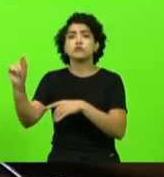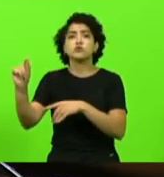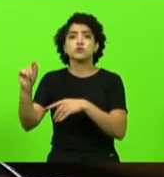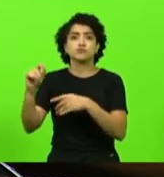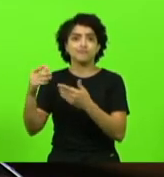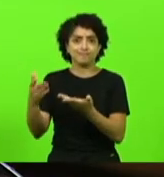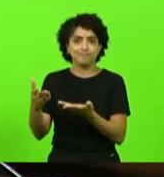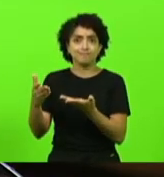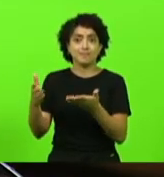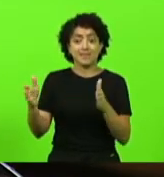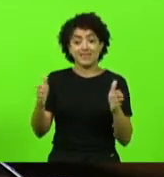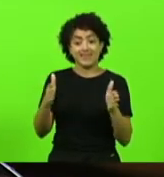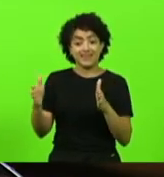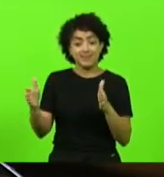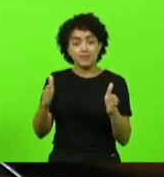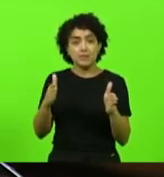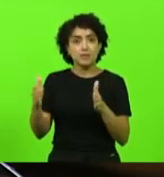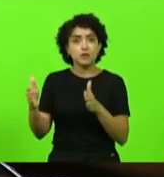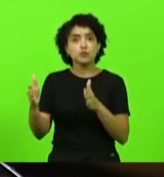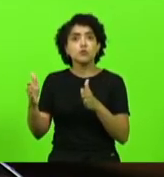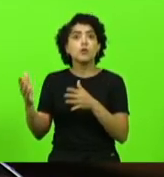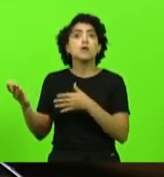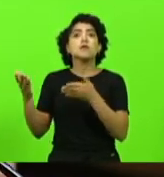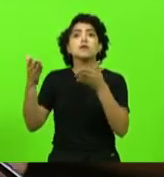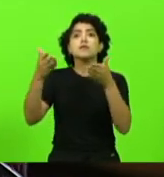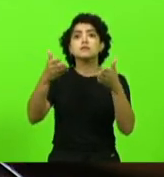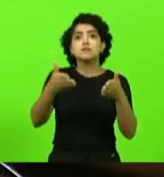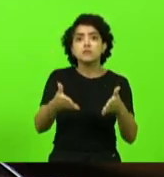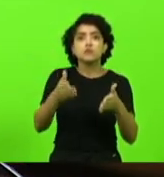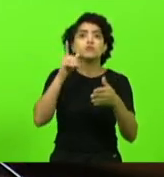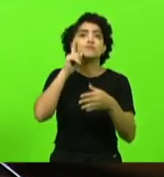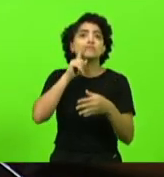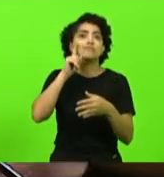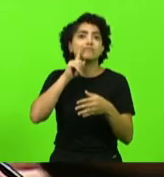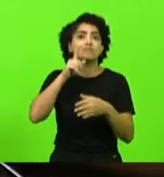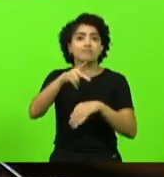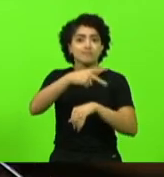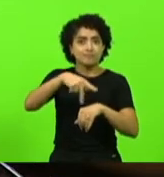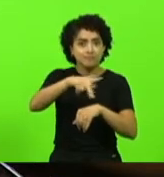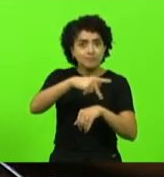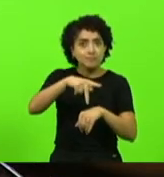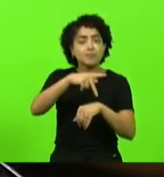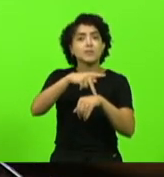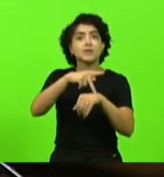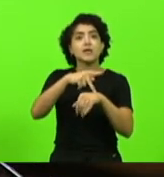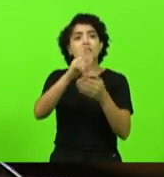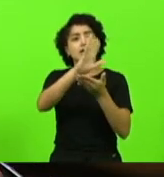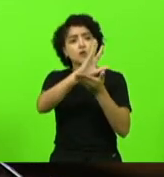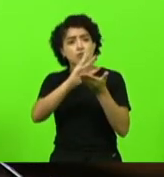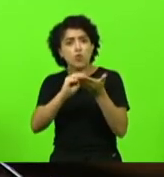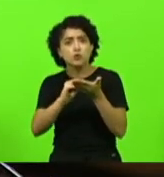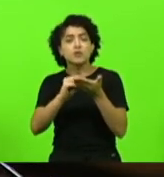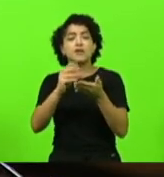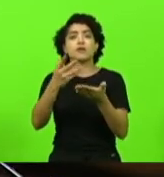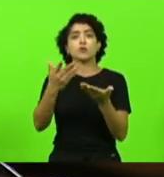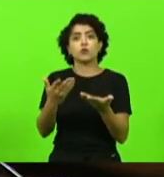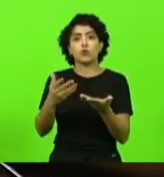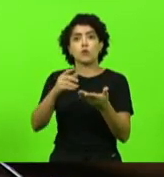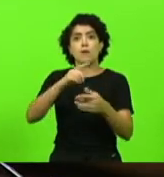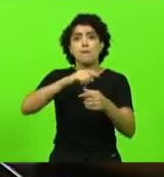da União Soviética, ela veio para os Estados Unidos, país que Ayn Rand considerava um modelo de liberdade, para